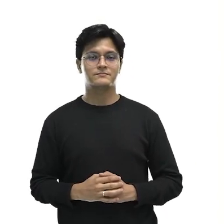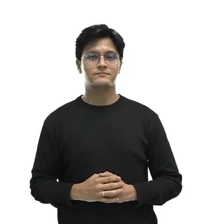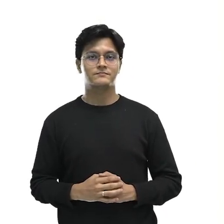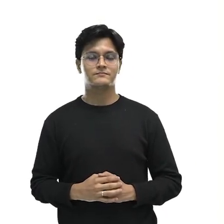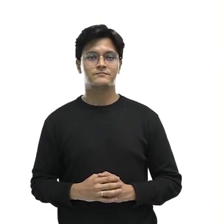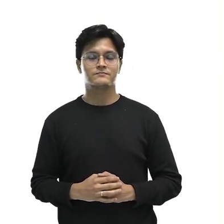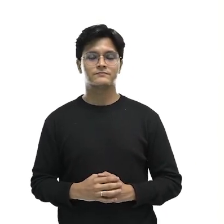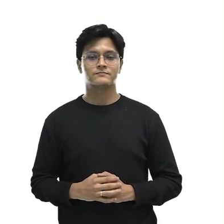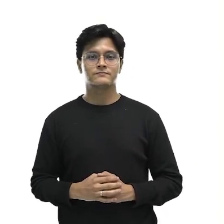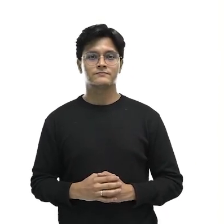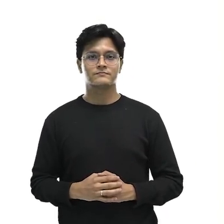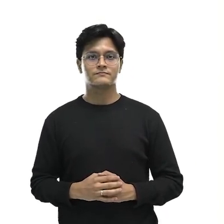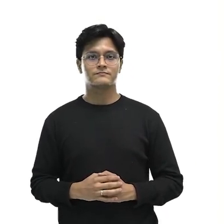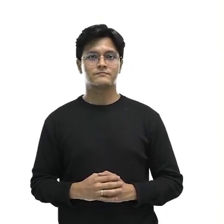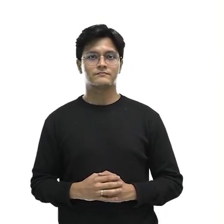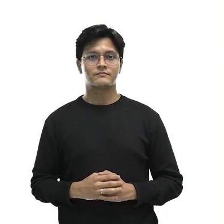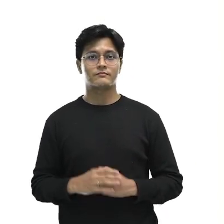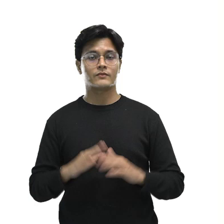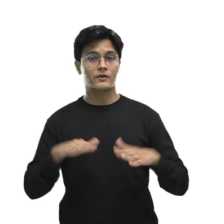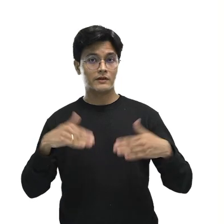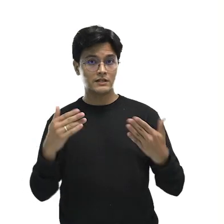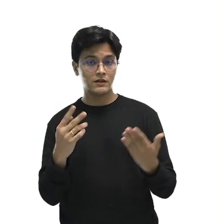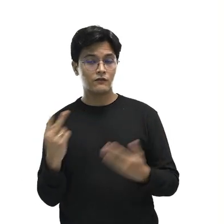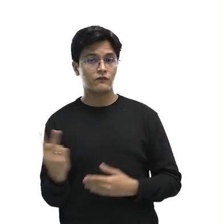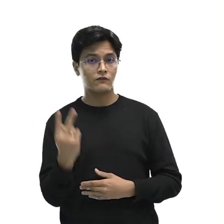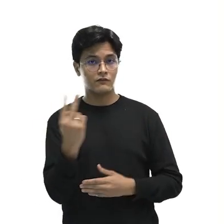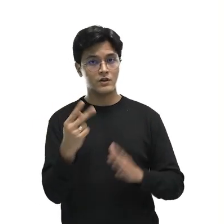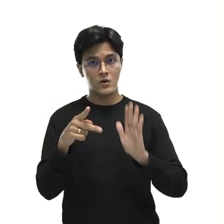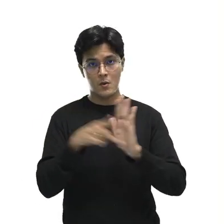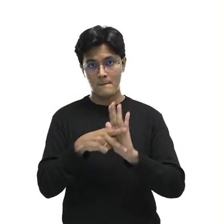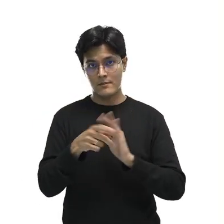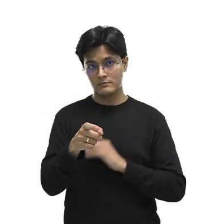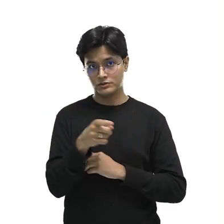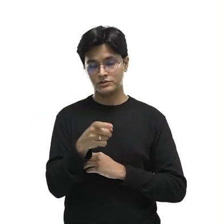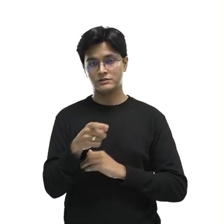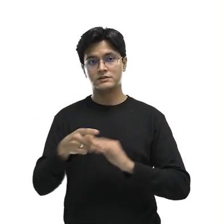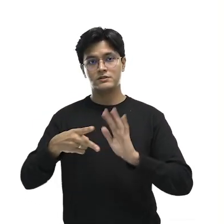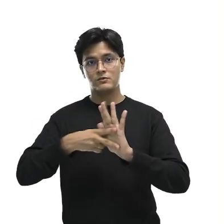Então, o valor de x aqui nesse caso será de